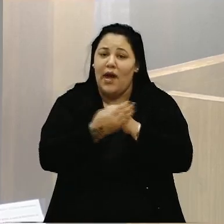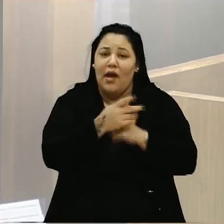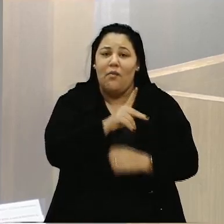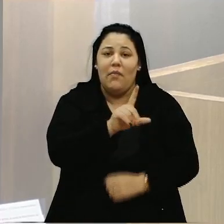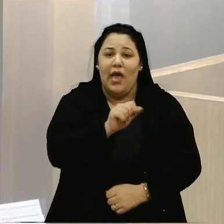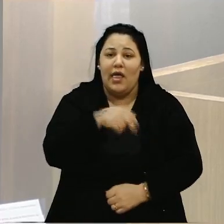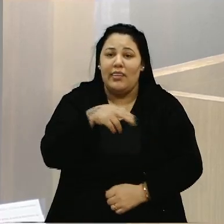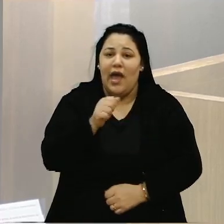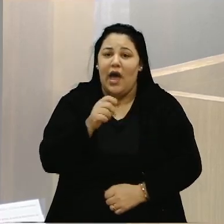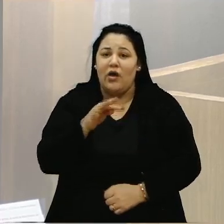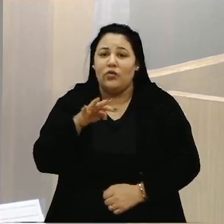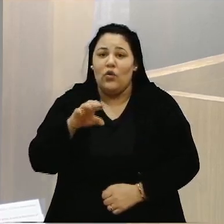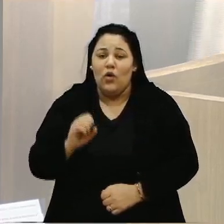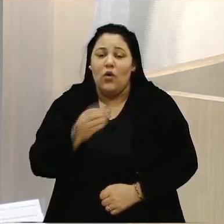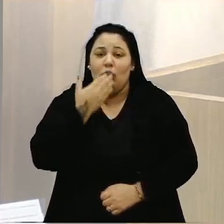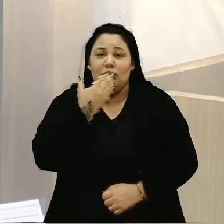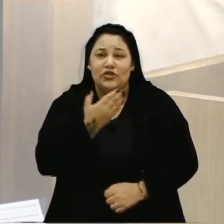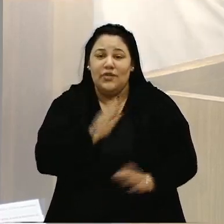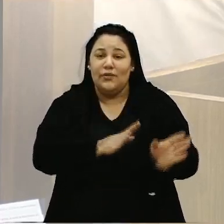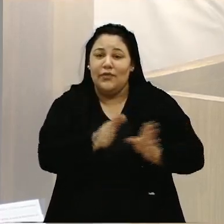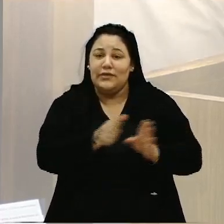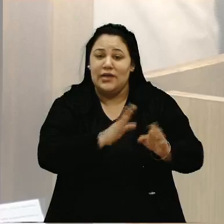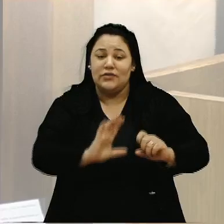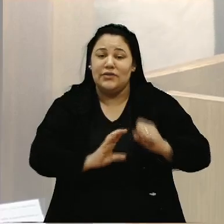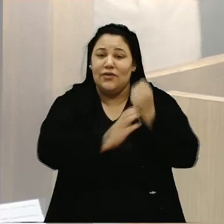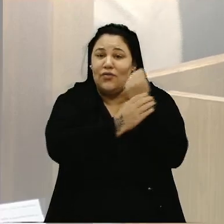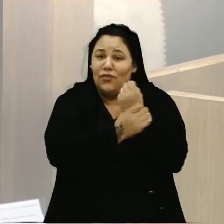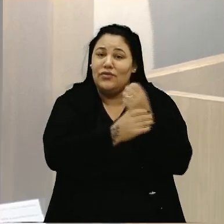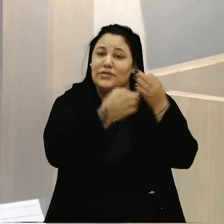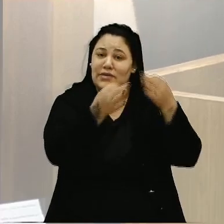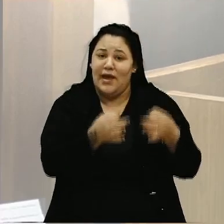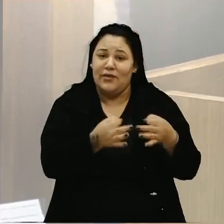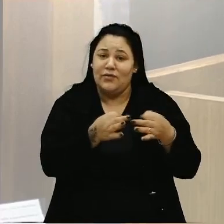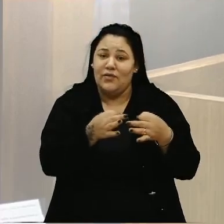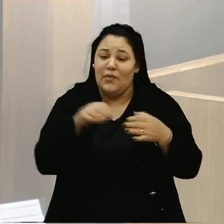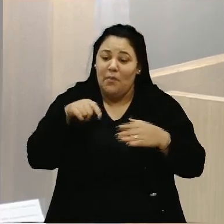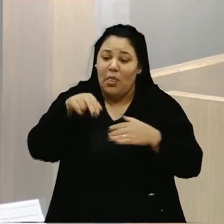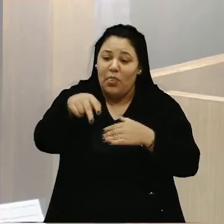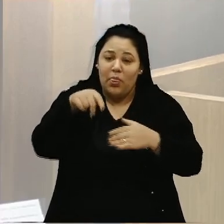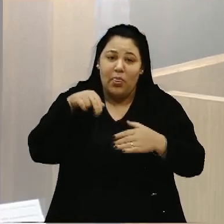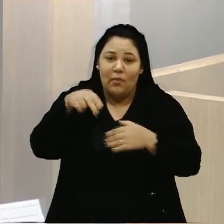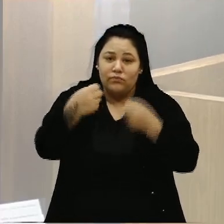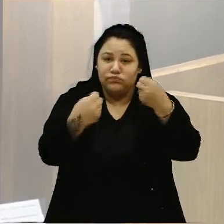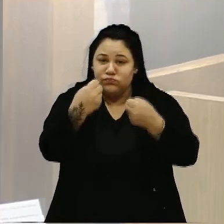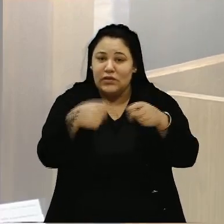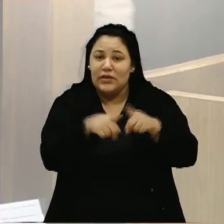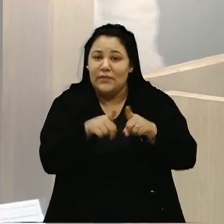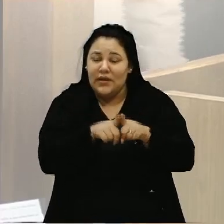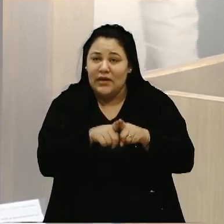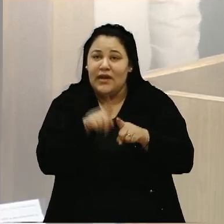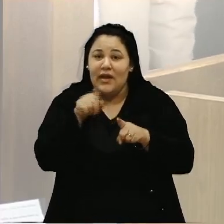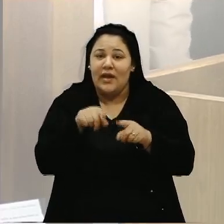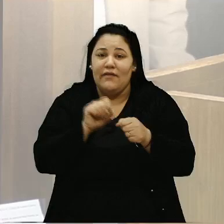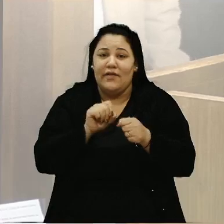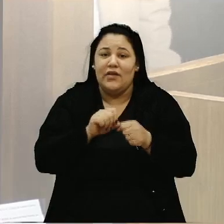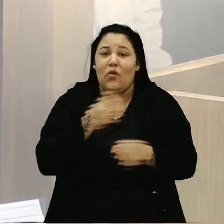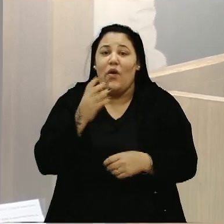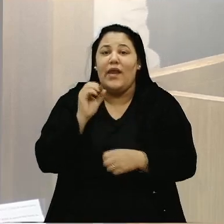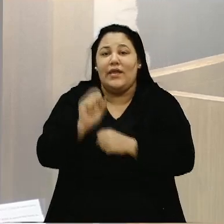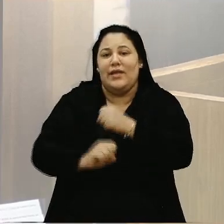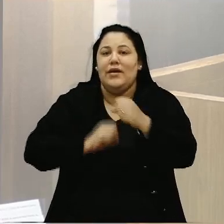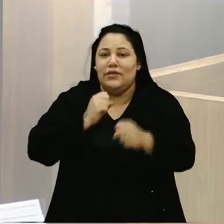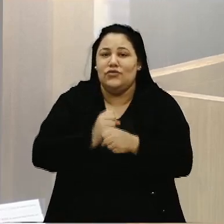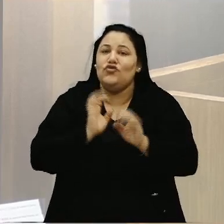reivindicação por um acesso viário, seguro e adequado para pedestres e motoristas ao bairro Planalto é realizada há cerca de 40 anos por